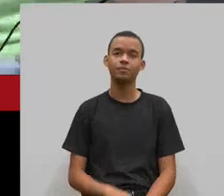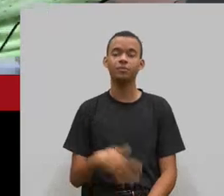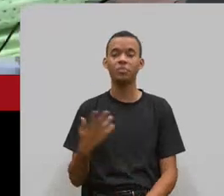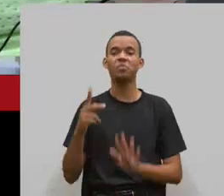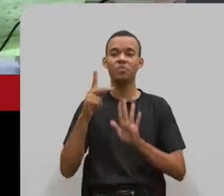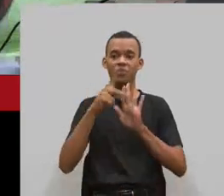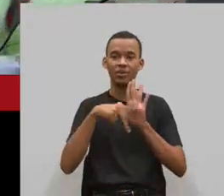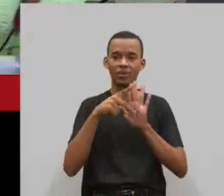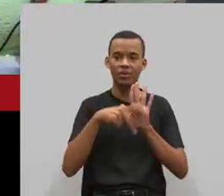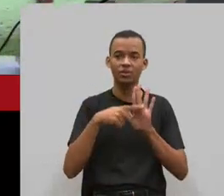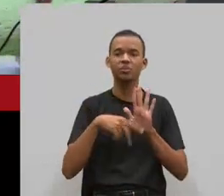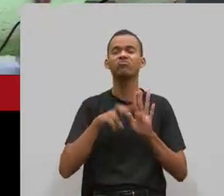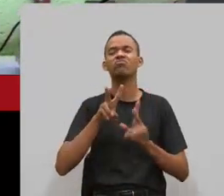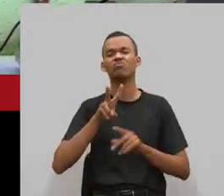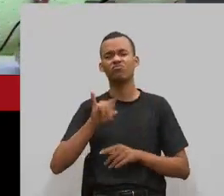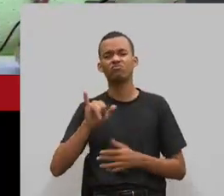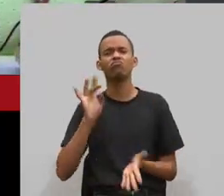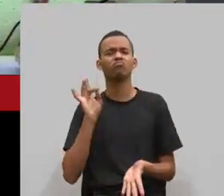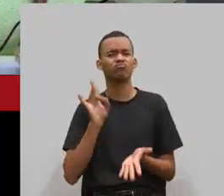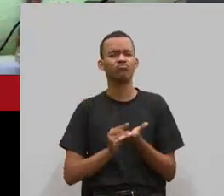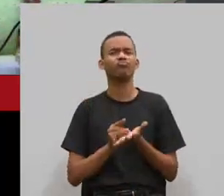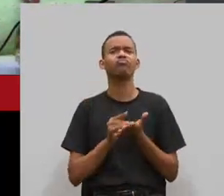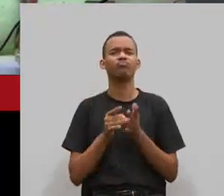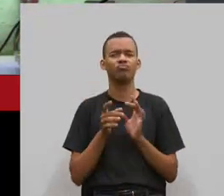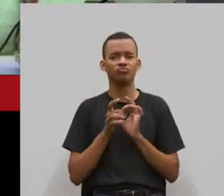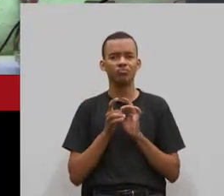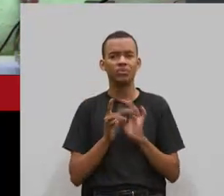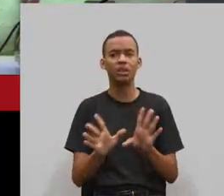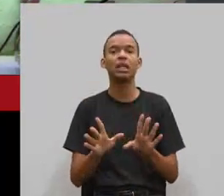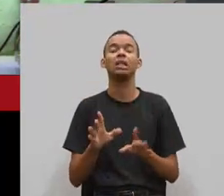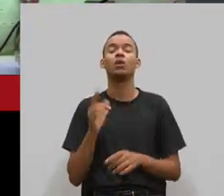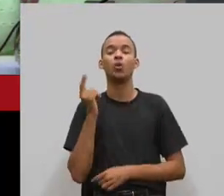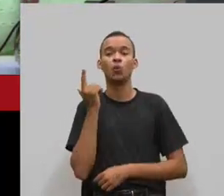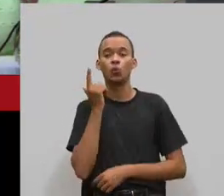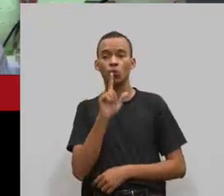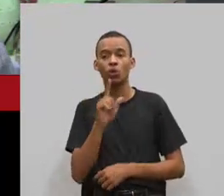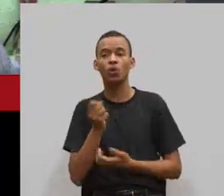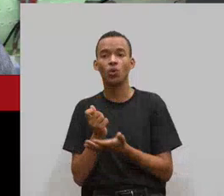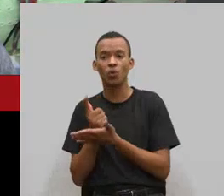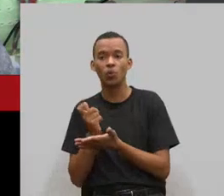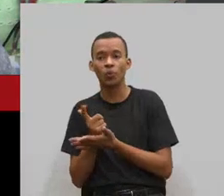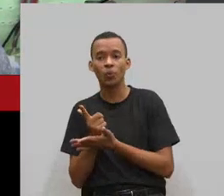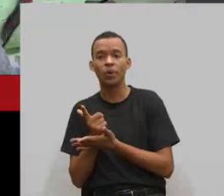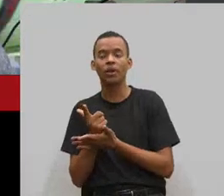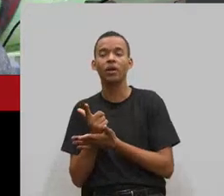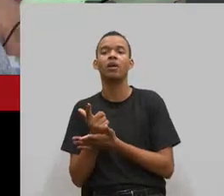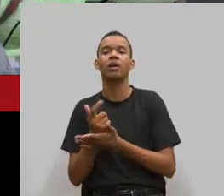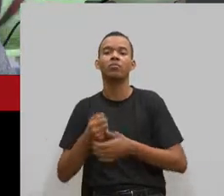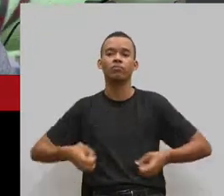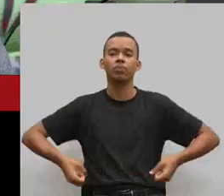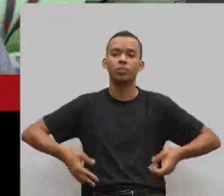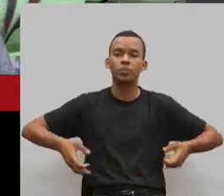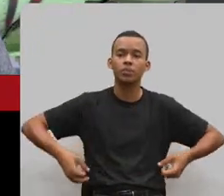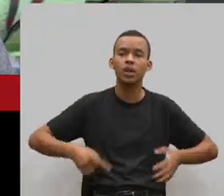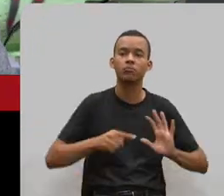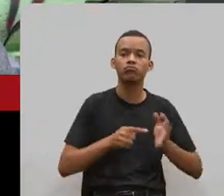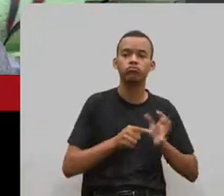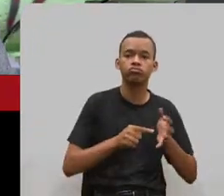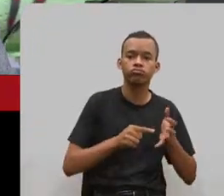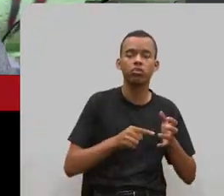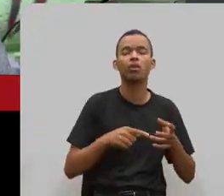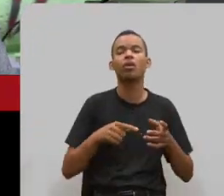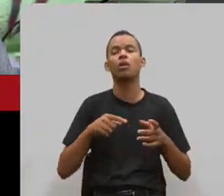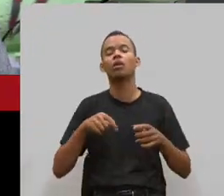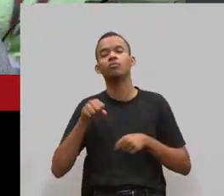cadeiras elétricas aliás bicicletas elétricas cadeiras motorizadas para as pessoas com obesidade